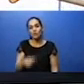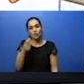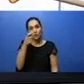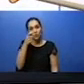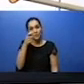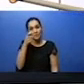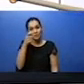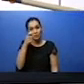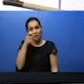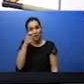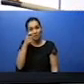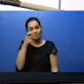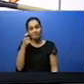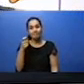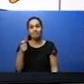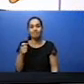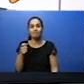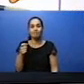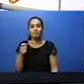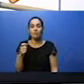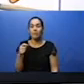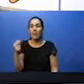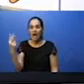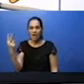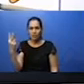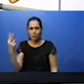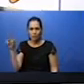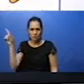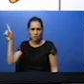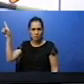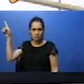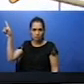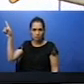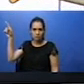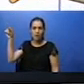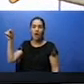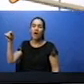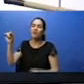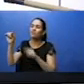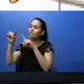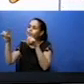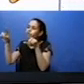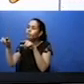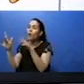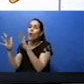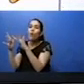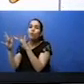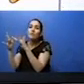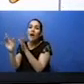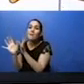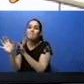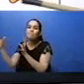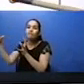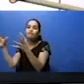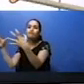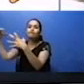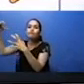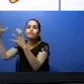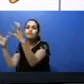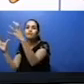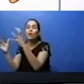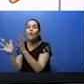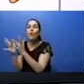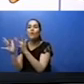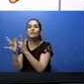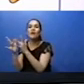disposição dela, né, essa daqui, né, no caso na posição 2, ela está em maior contato, né, existe espaço entre